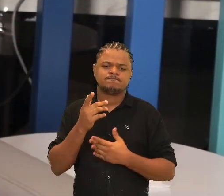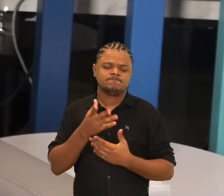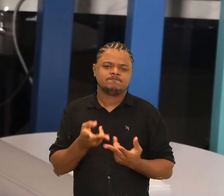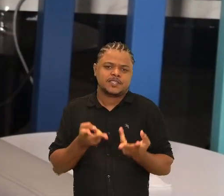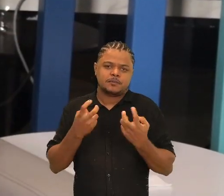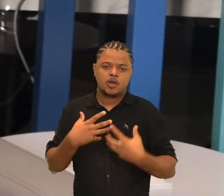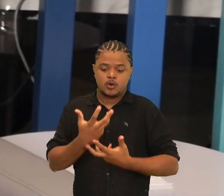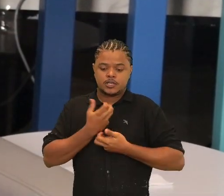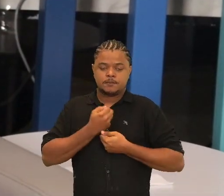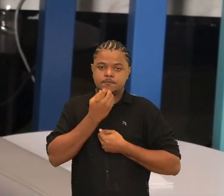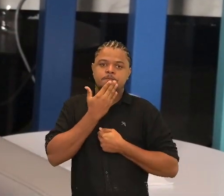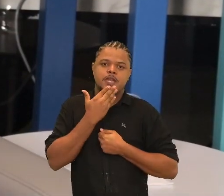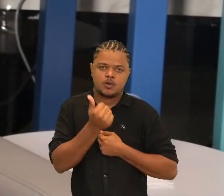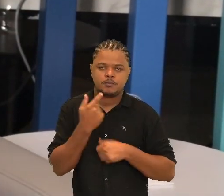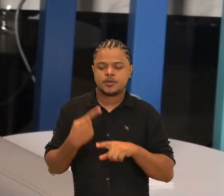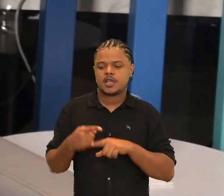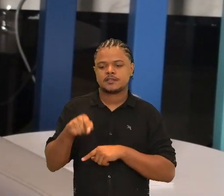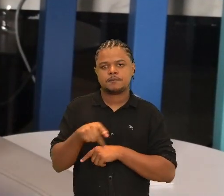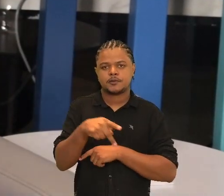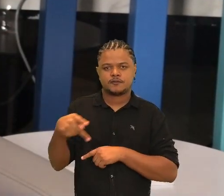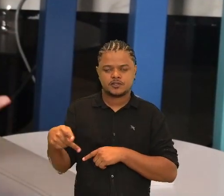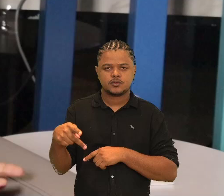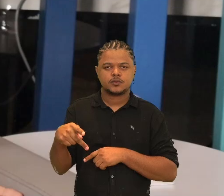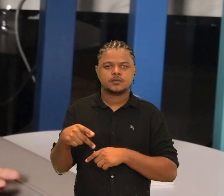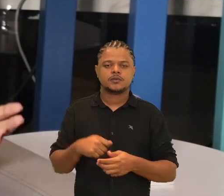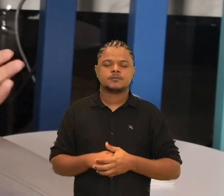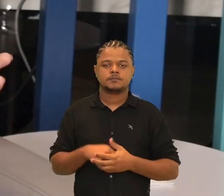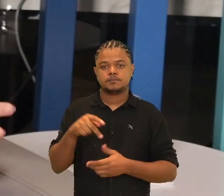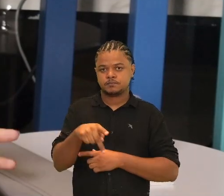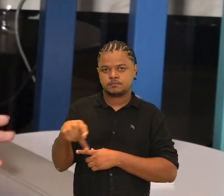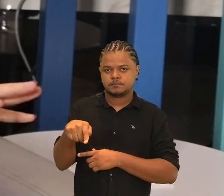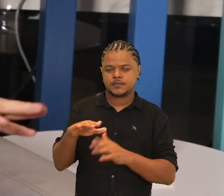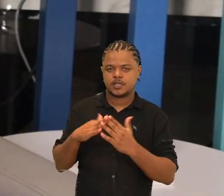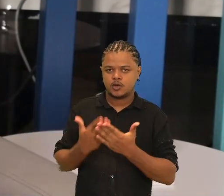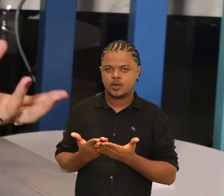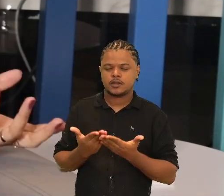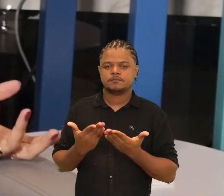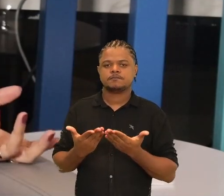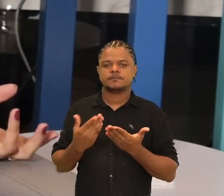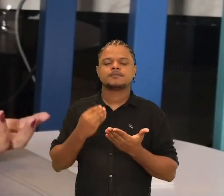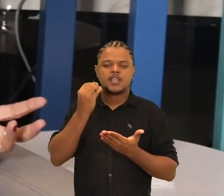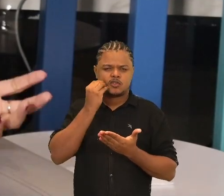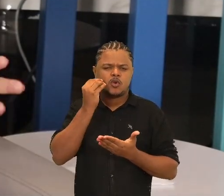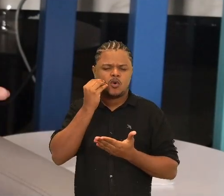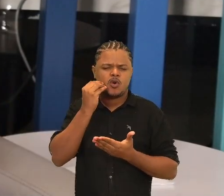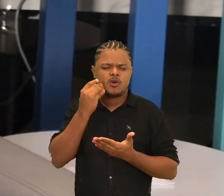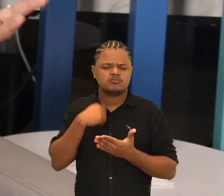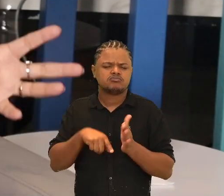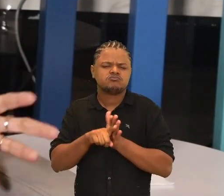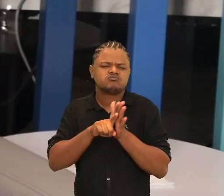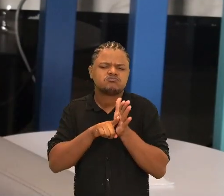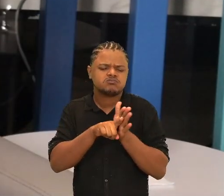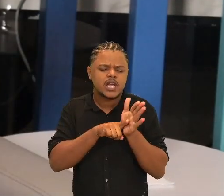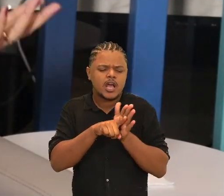acolhida melhor, porque essa professora, a diretora, na verdade, a direção da escola, buscou conhecimento, né? Colocou uma